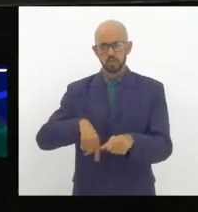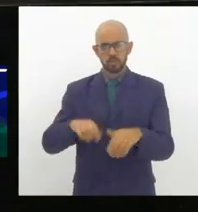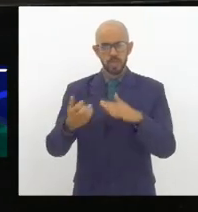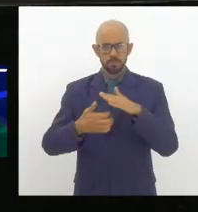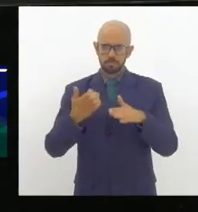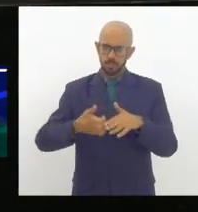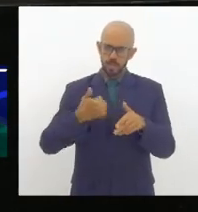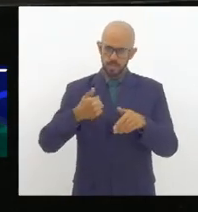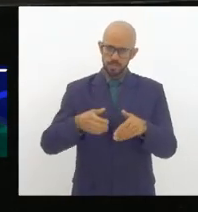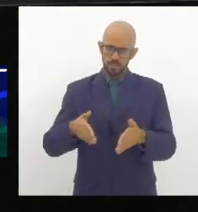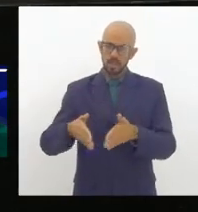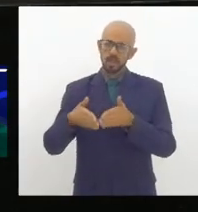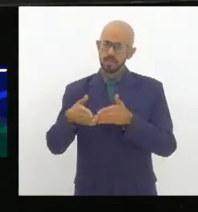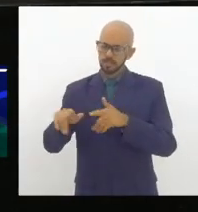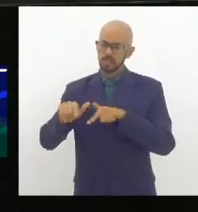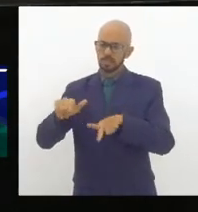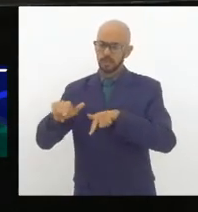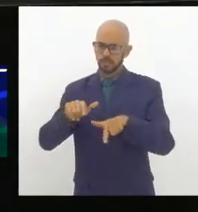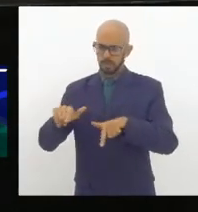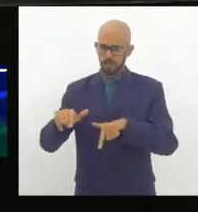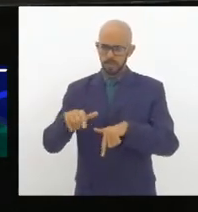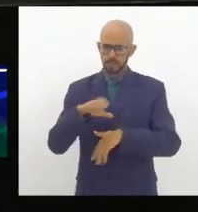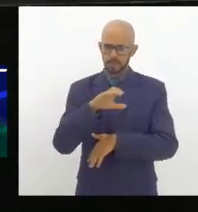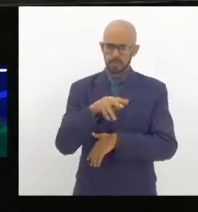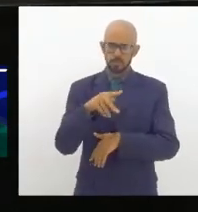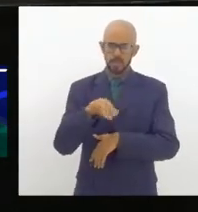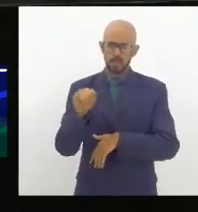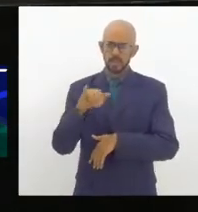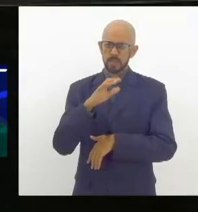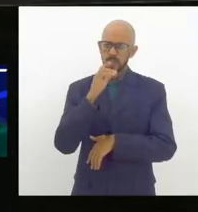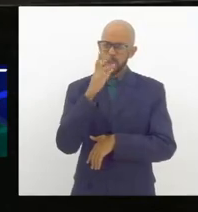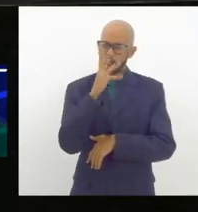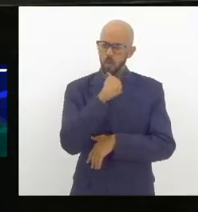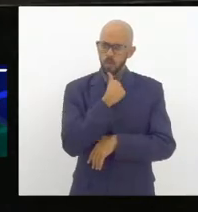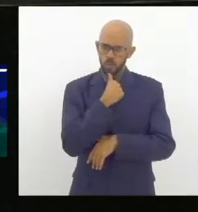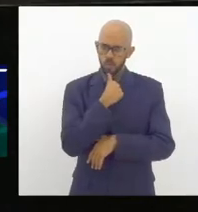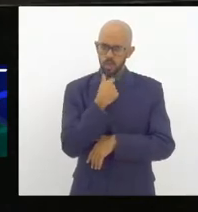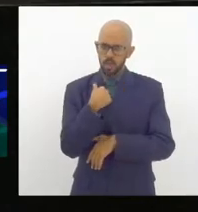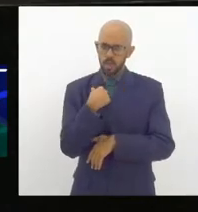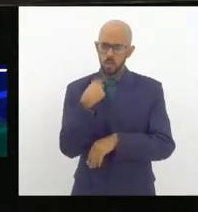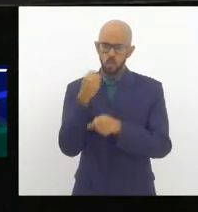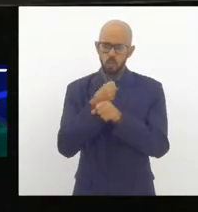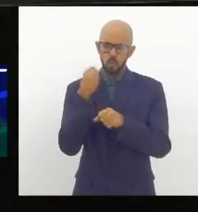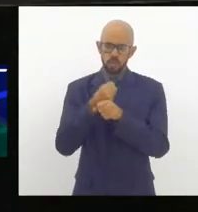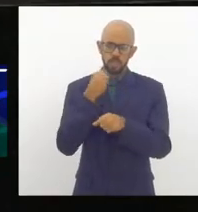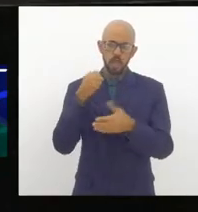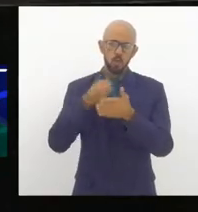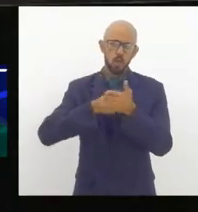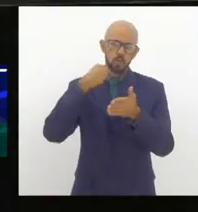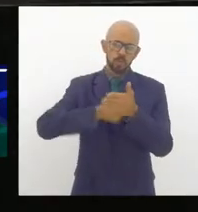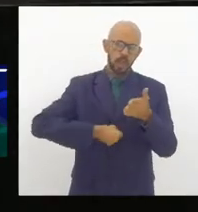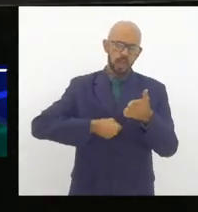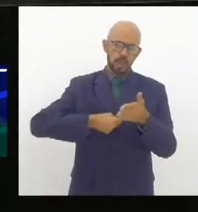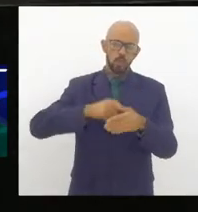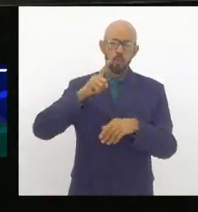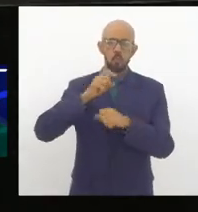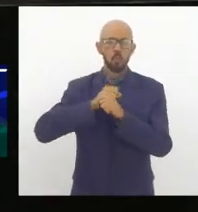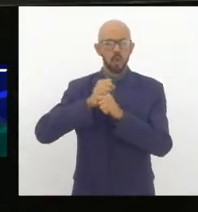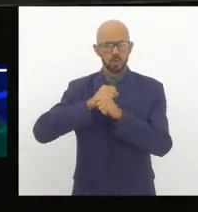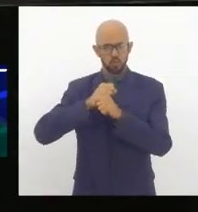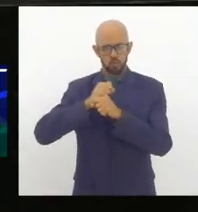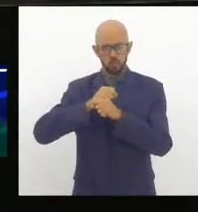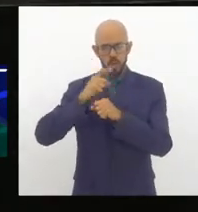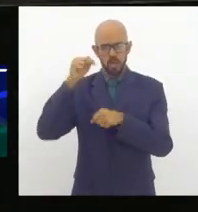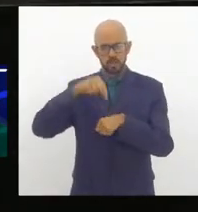uma concessão essa CP Demorou muito para ser aberta que durante um ano aqui nessa casa falando falando